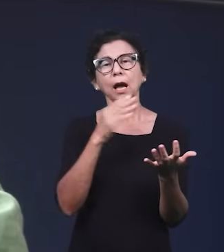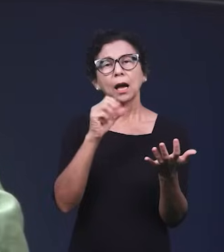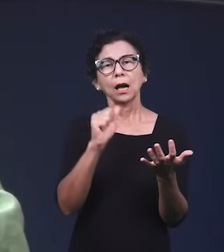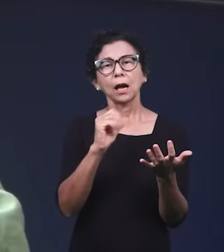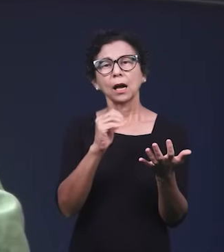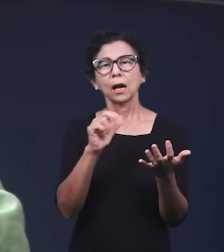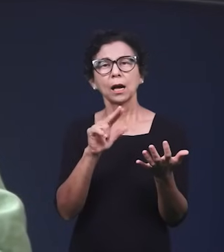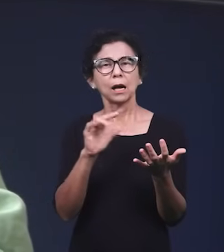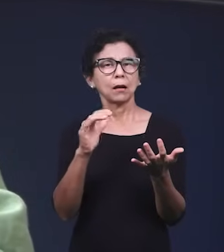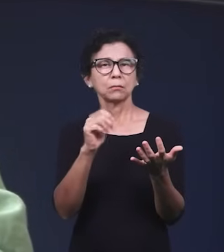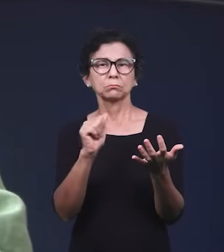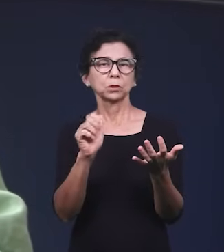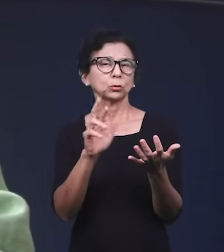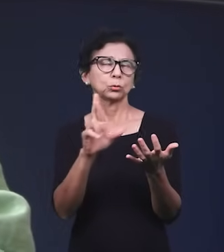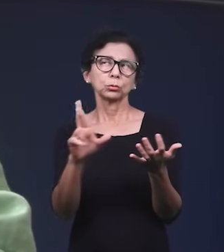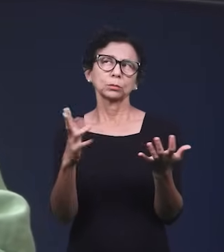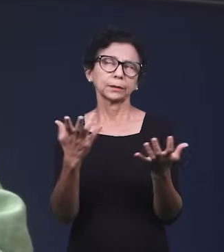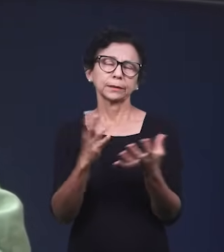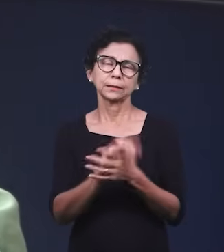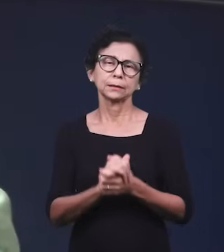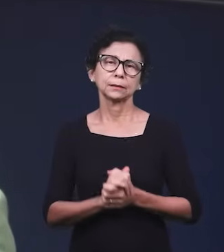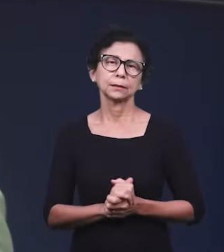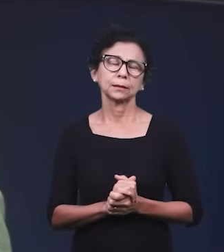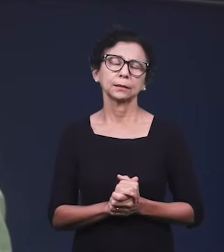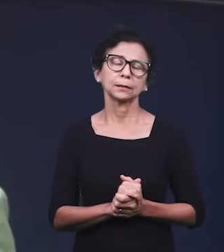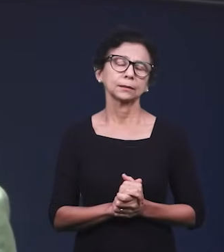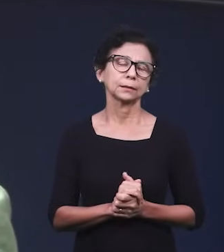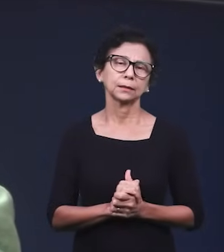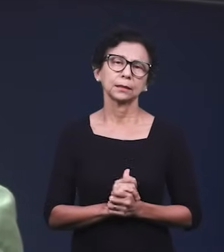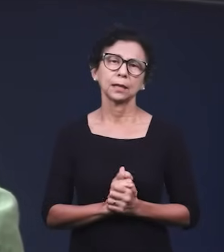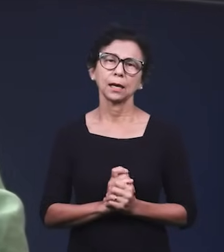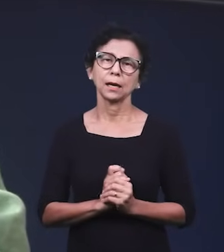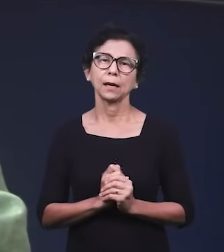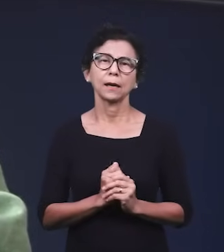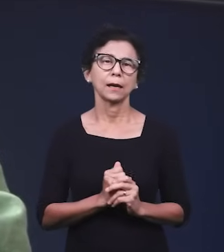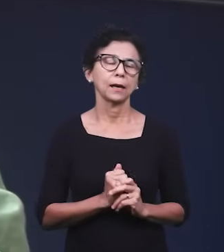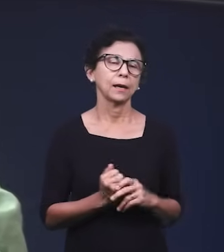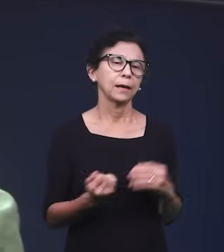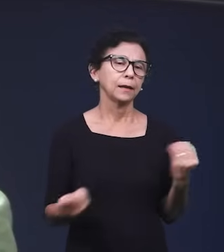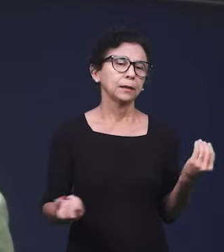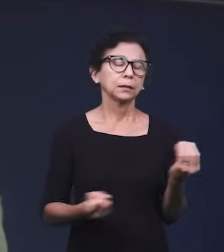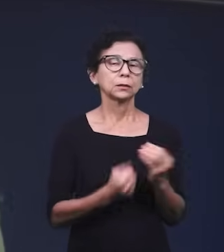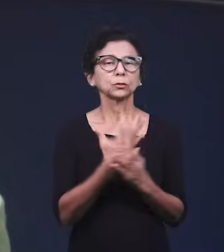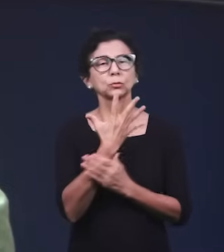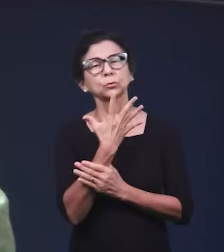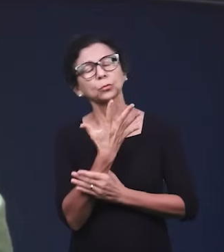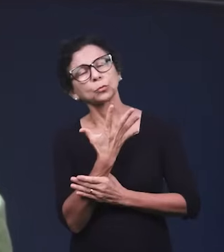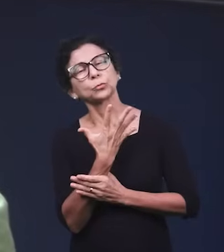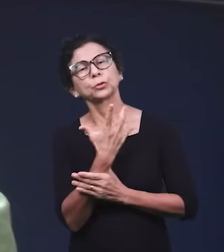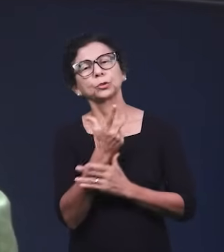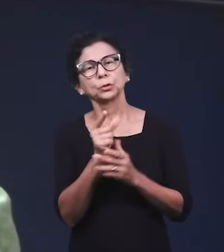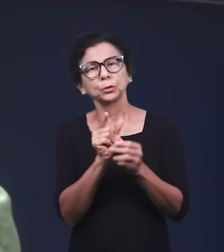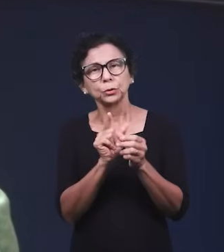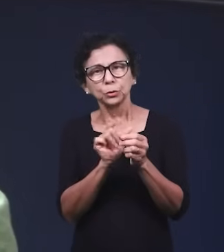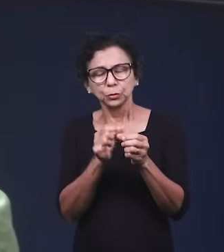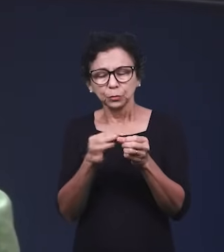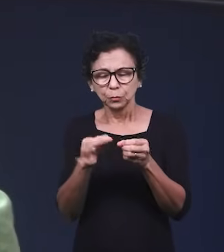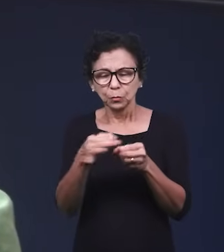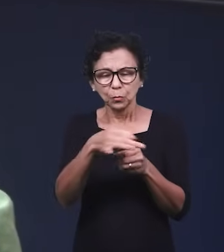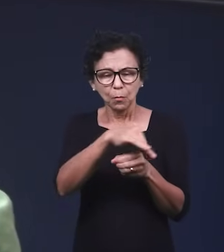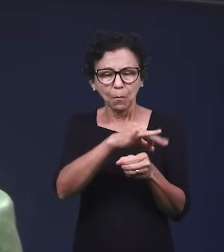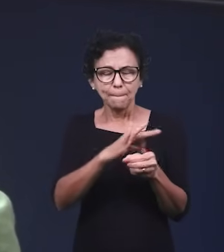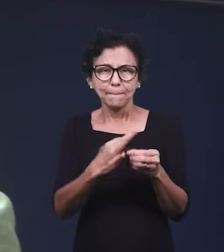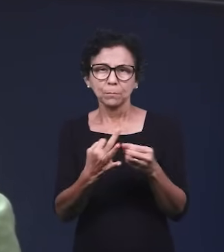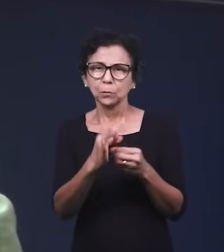todos a de todas ASP sim as principais moléculas e toda a formação crescimento o